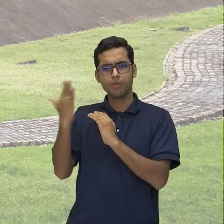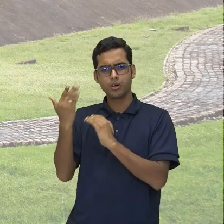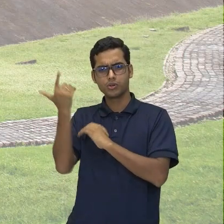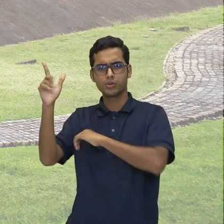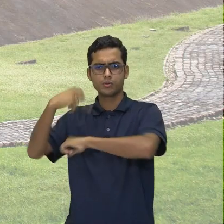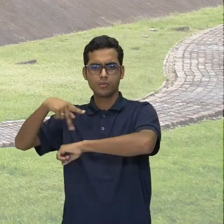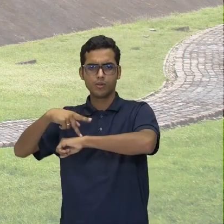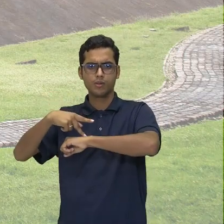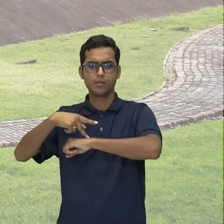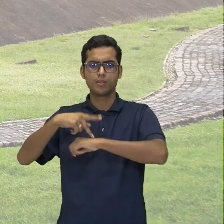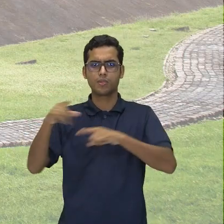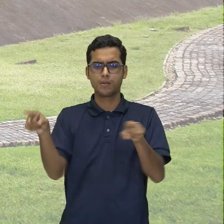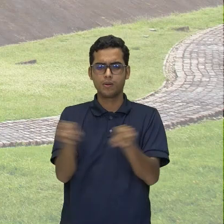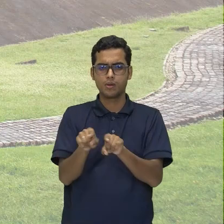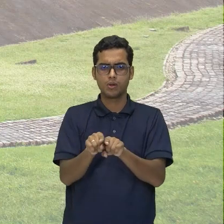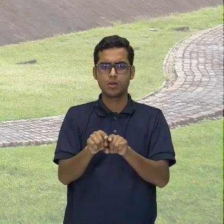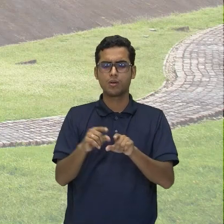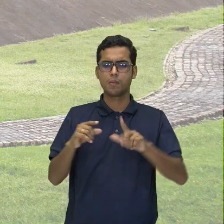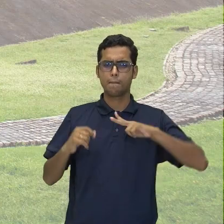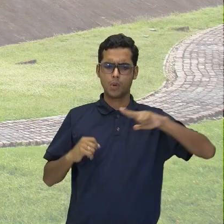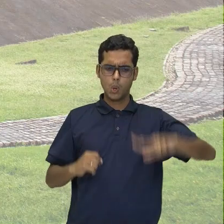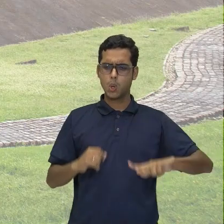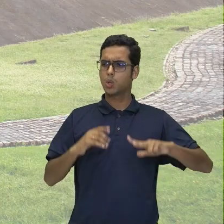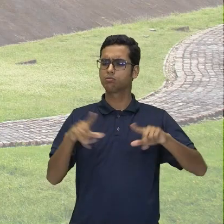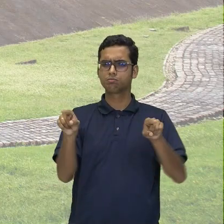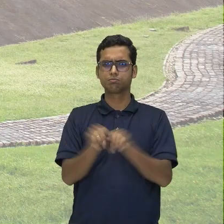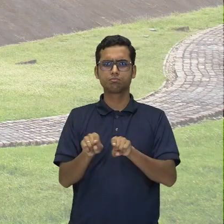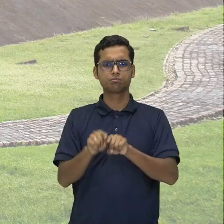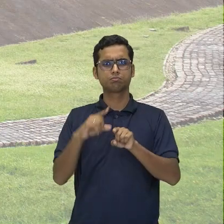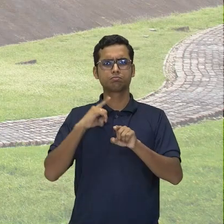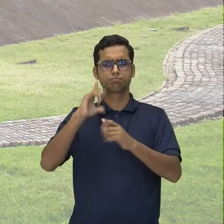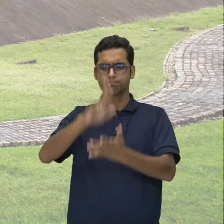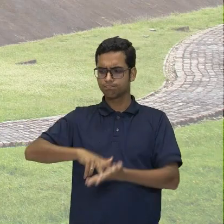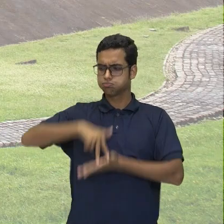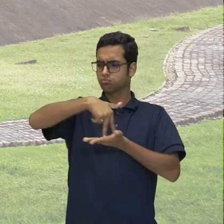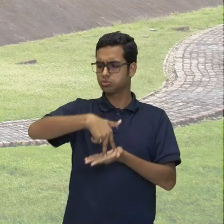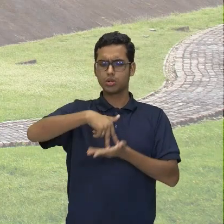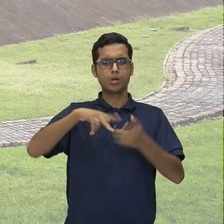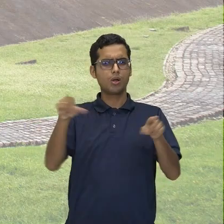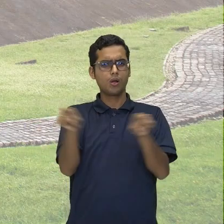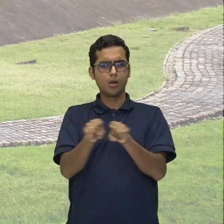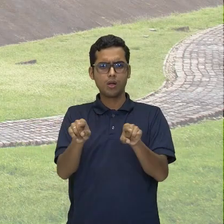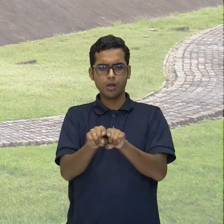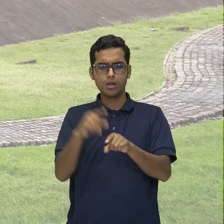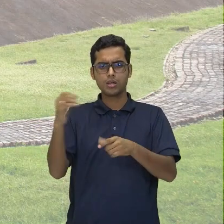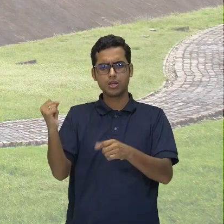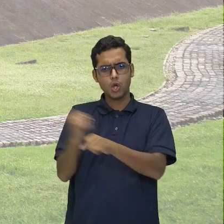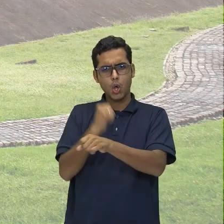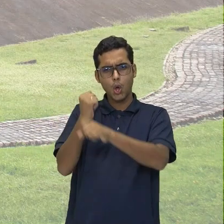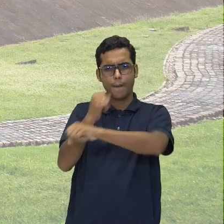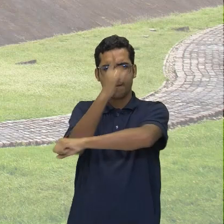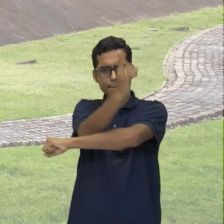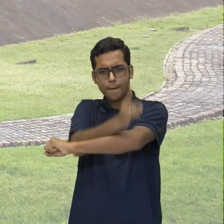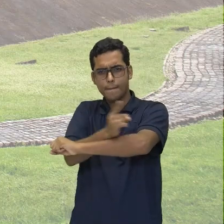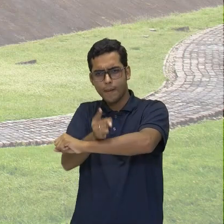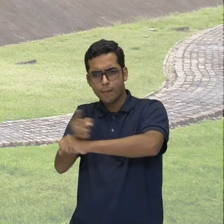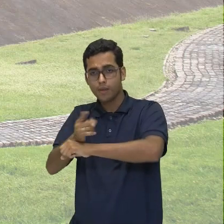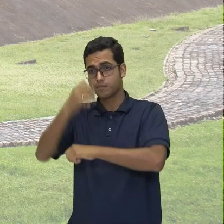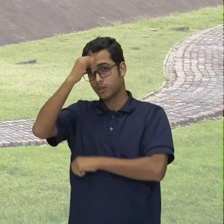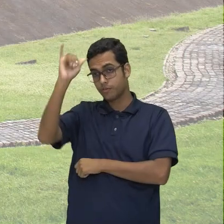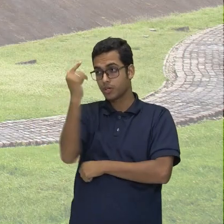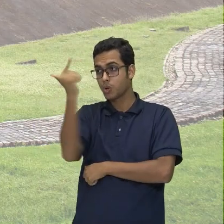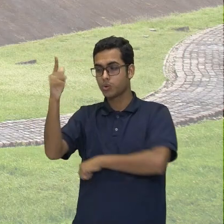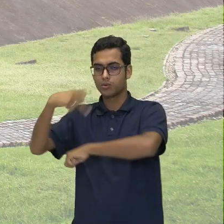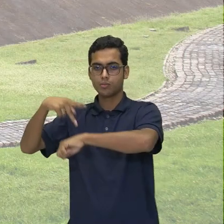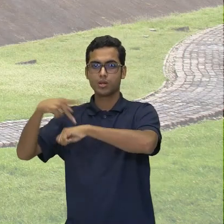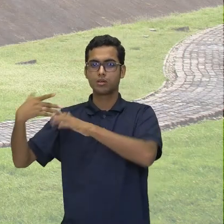criando esse forte para impedir que outras nações acabassem ocupando essa região que